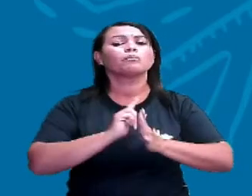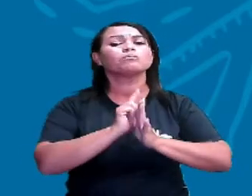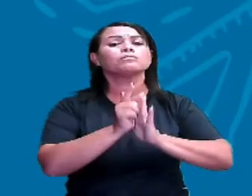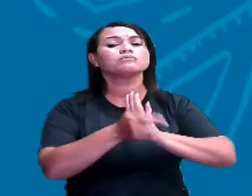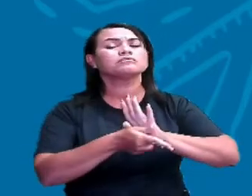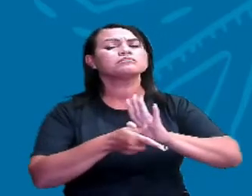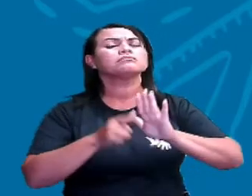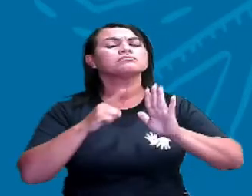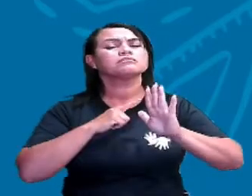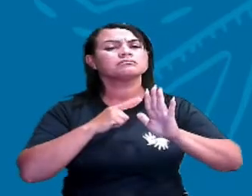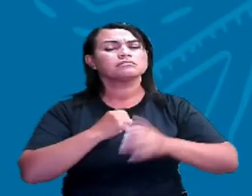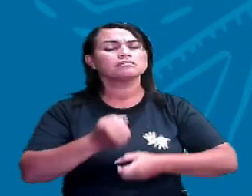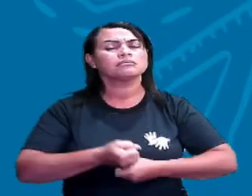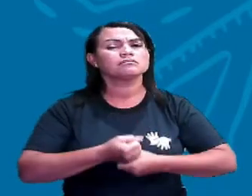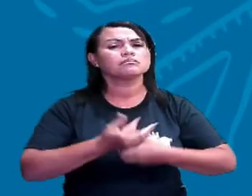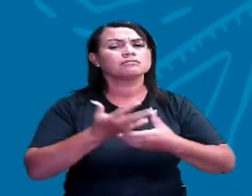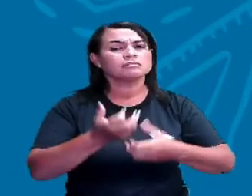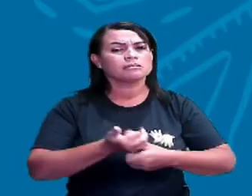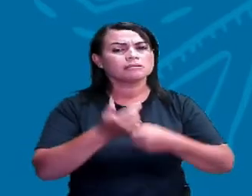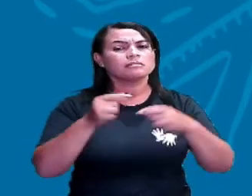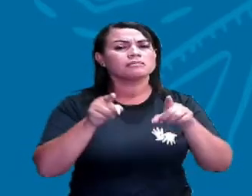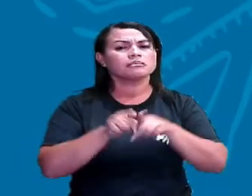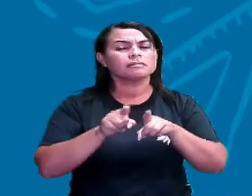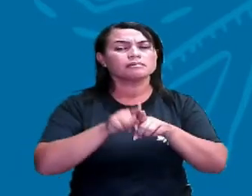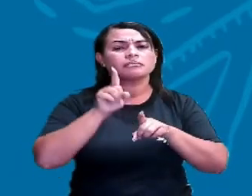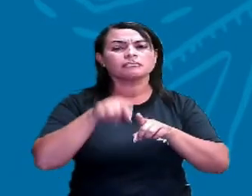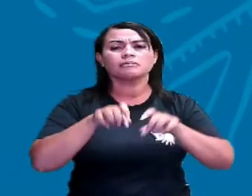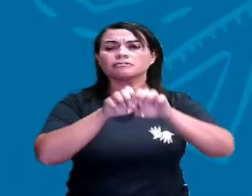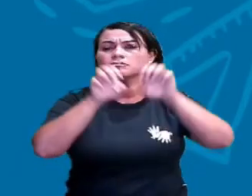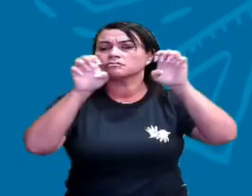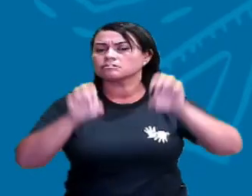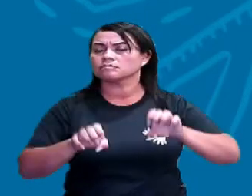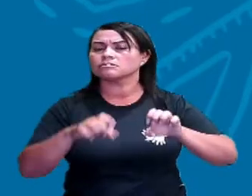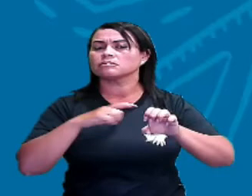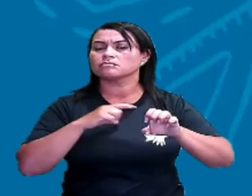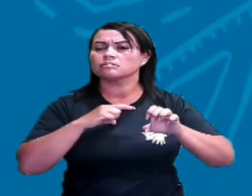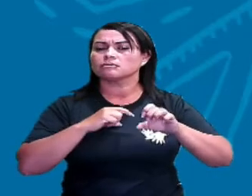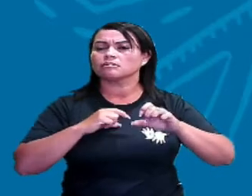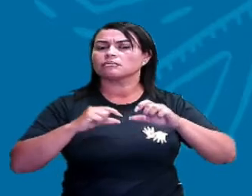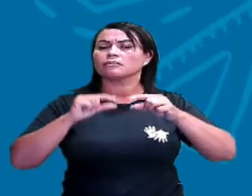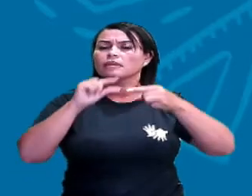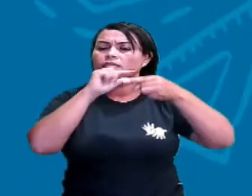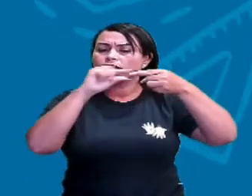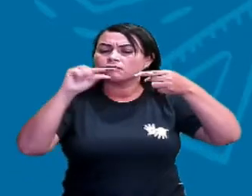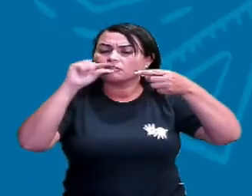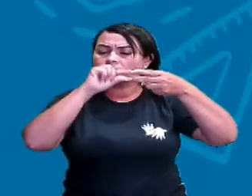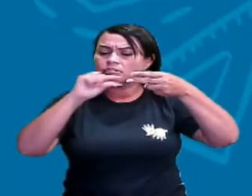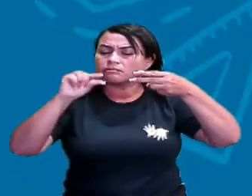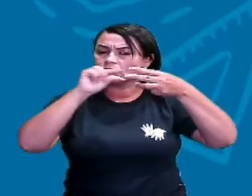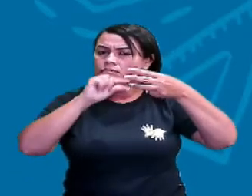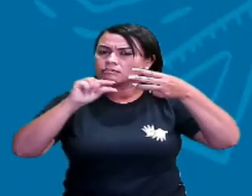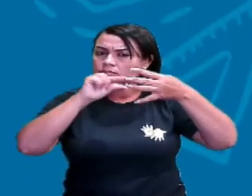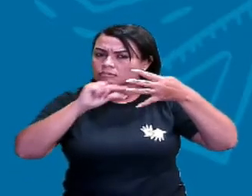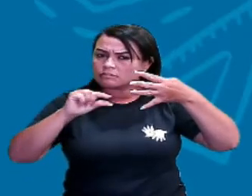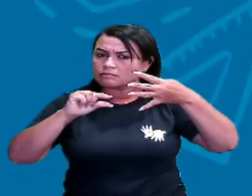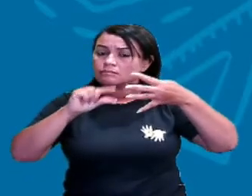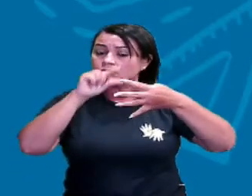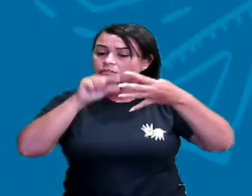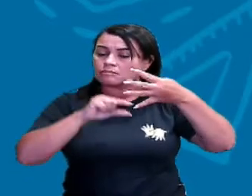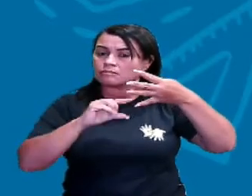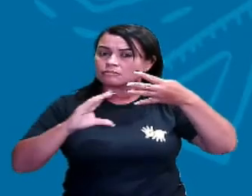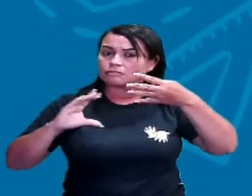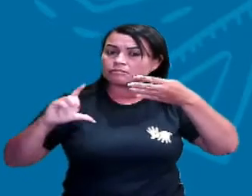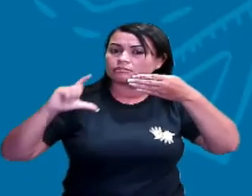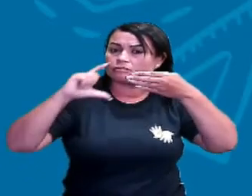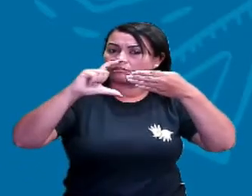ele tem uma estrutura que ele é formado por versos e os versos formam as